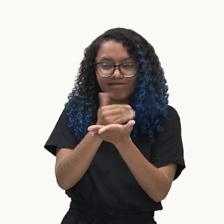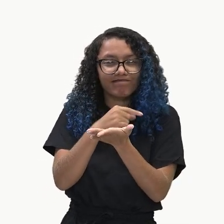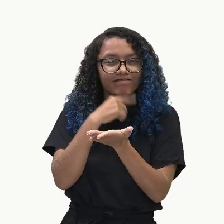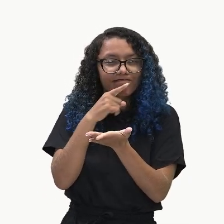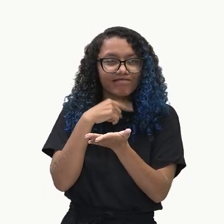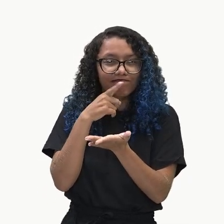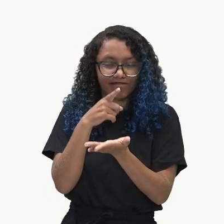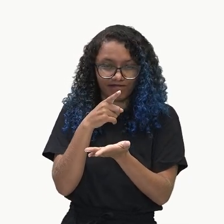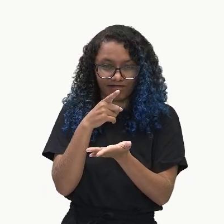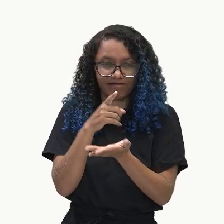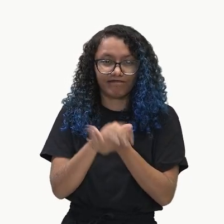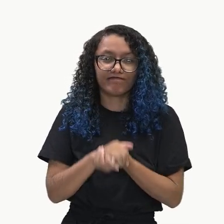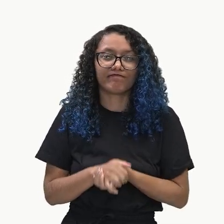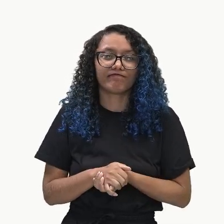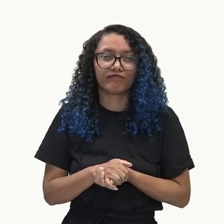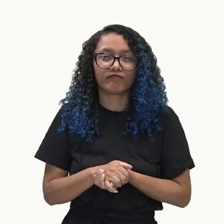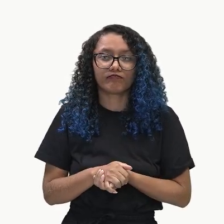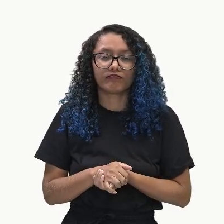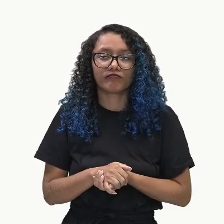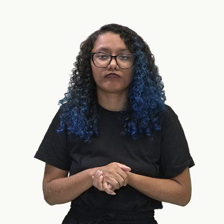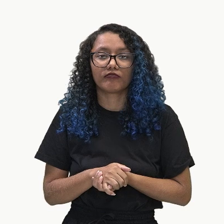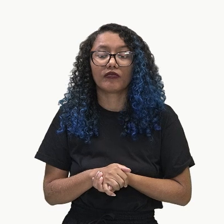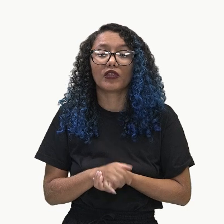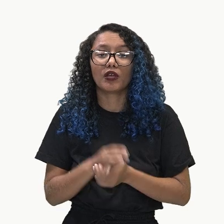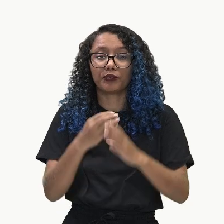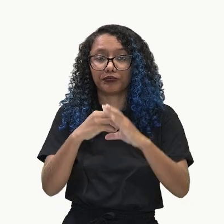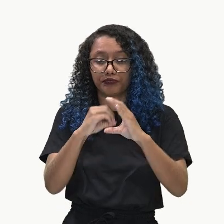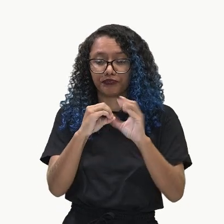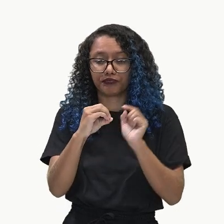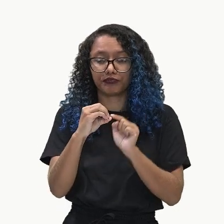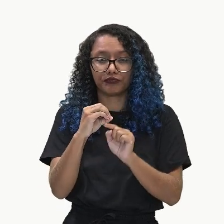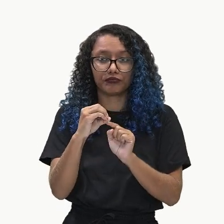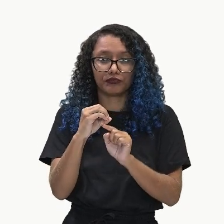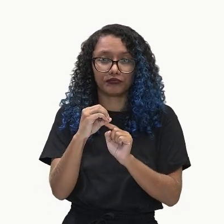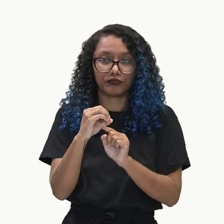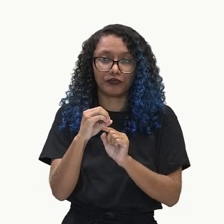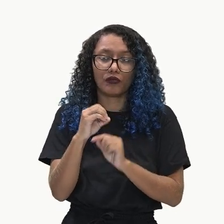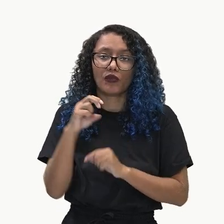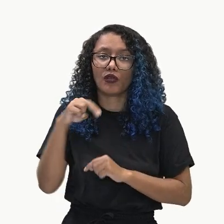tendo como o seu núcleo atômico